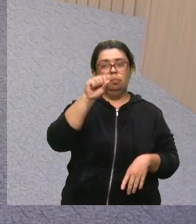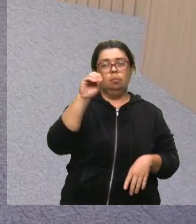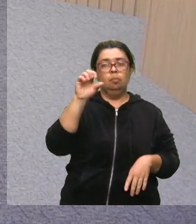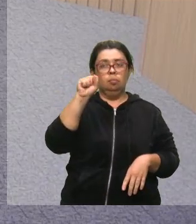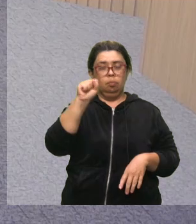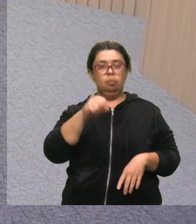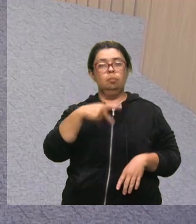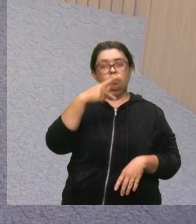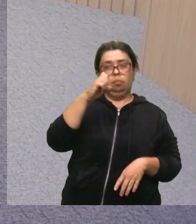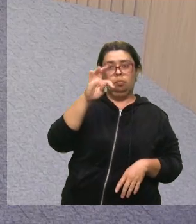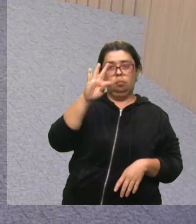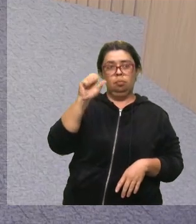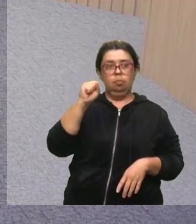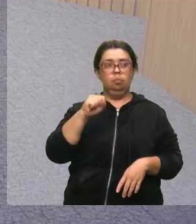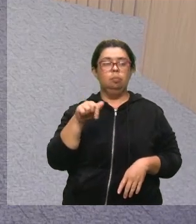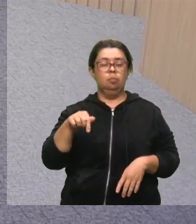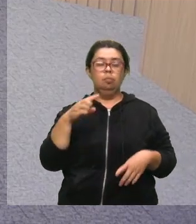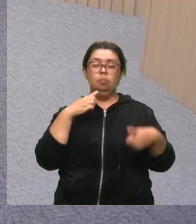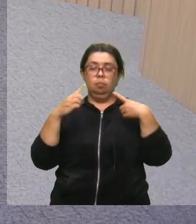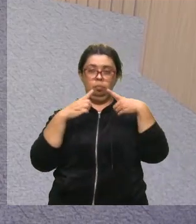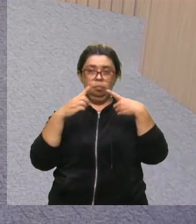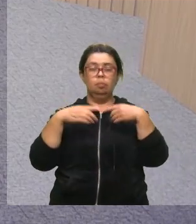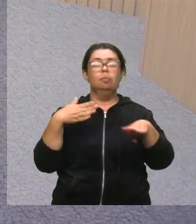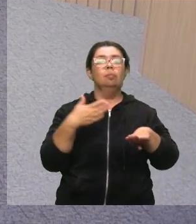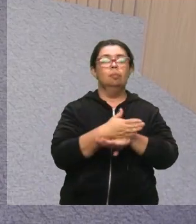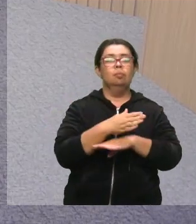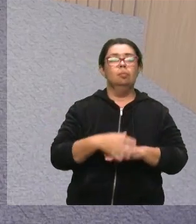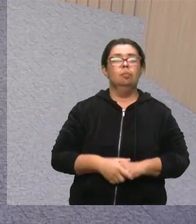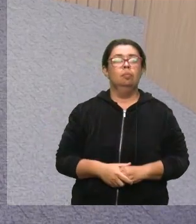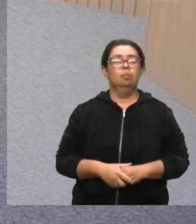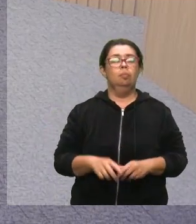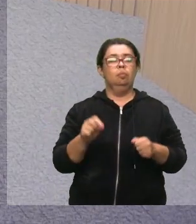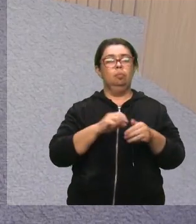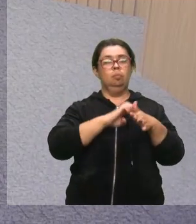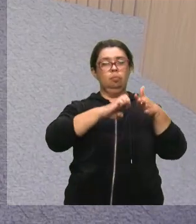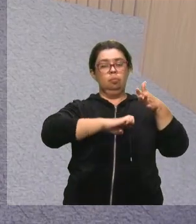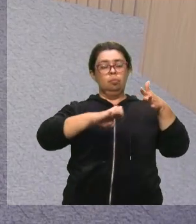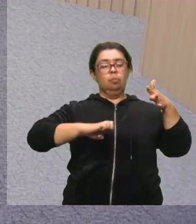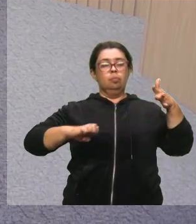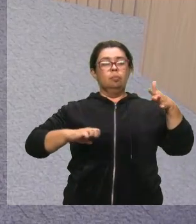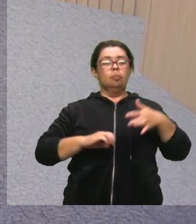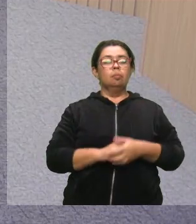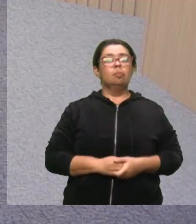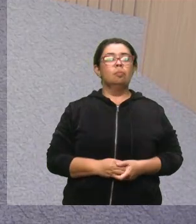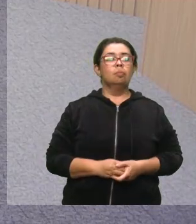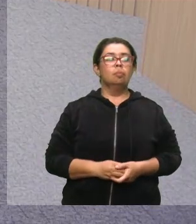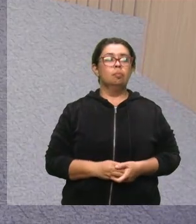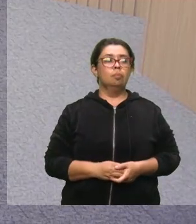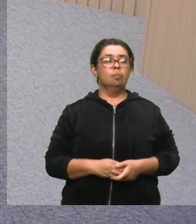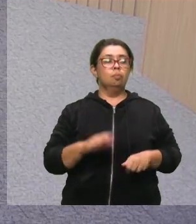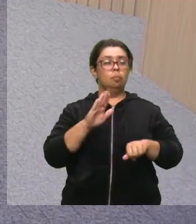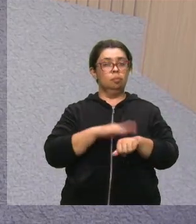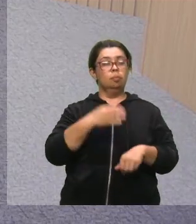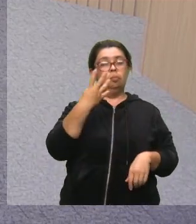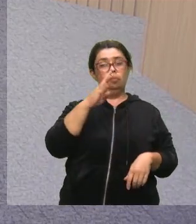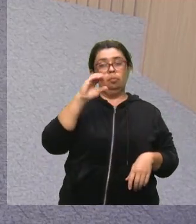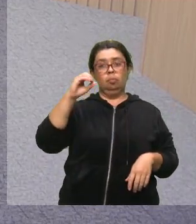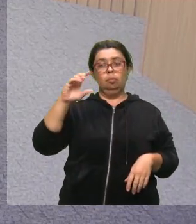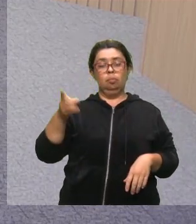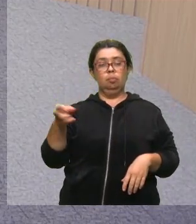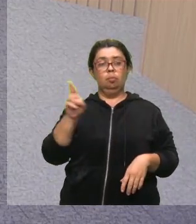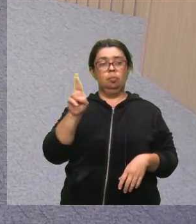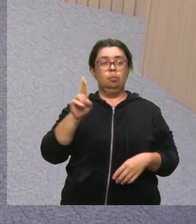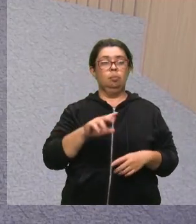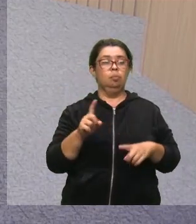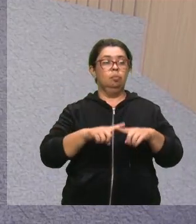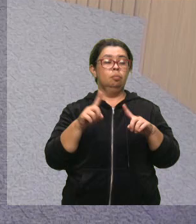aqui presente, sempre participando do debate público. A gente fez algumas emendas no orçamento, totalizando mais de R$ 400.000,